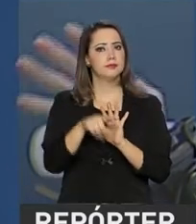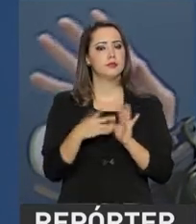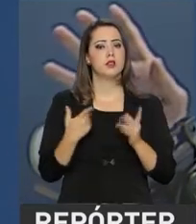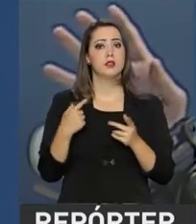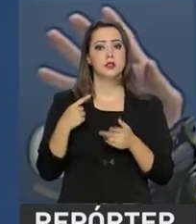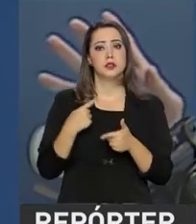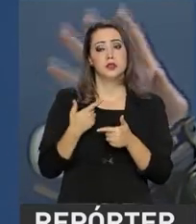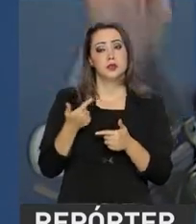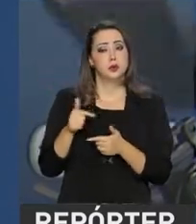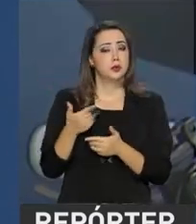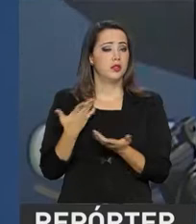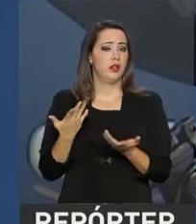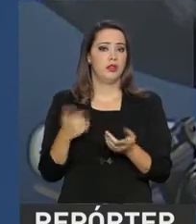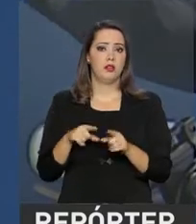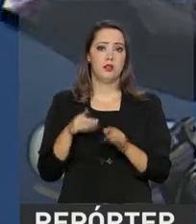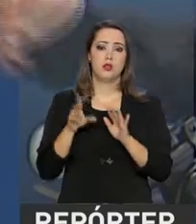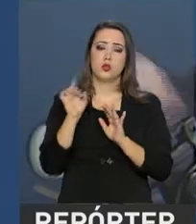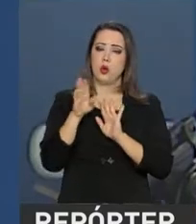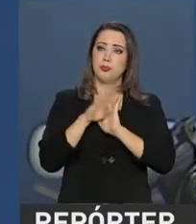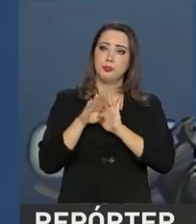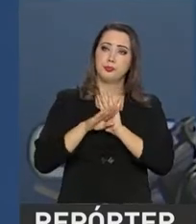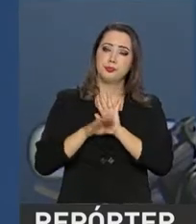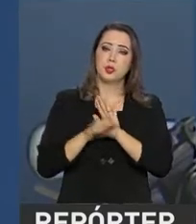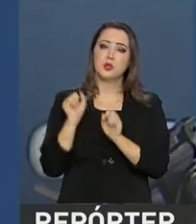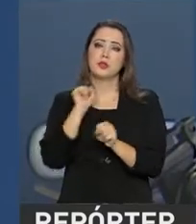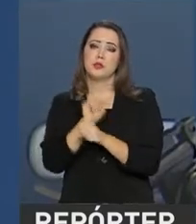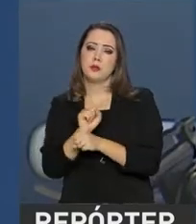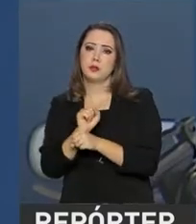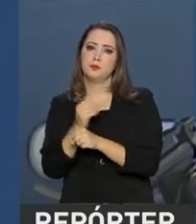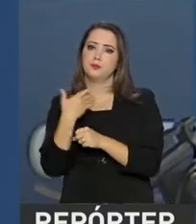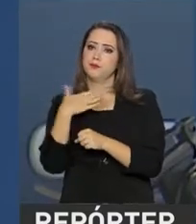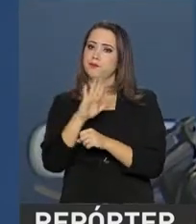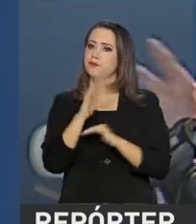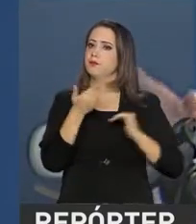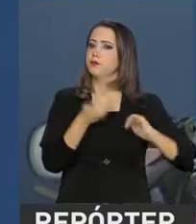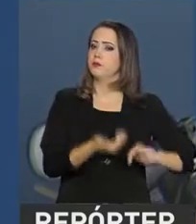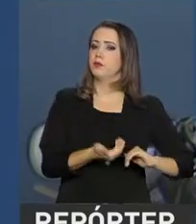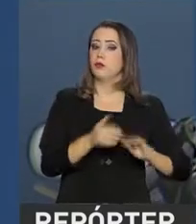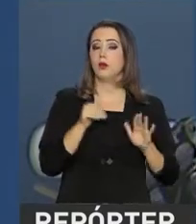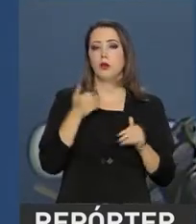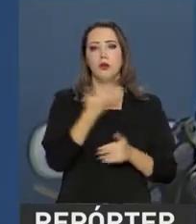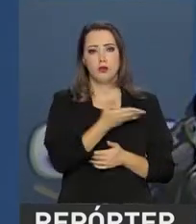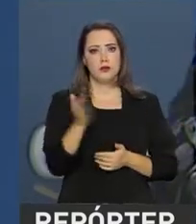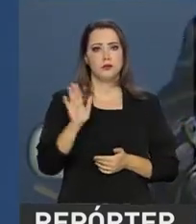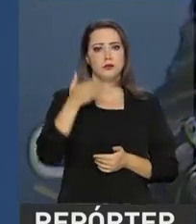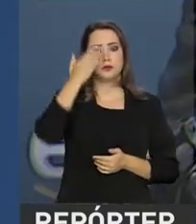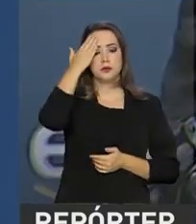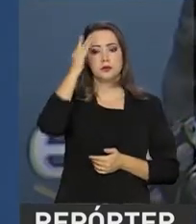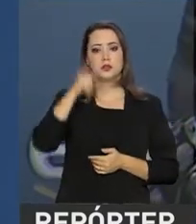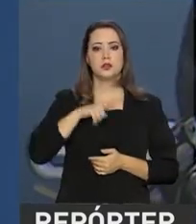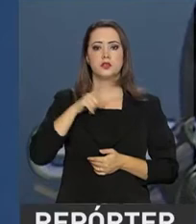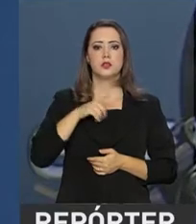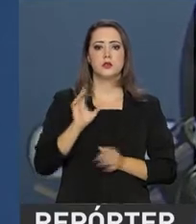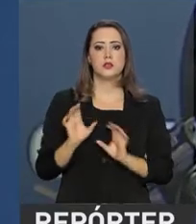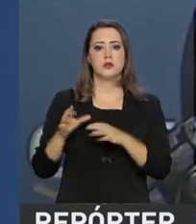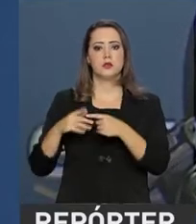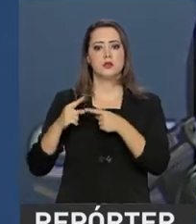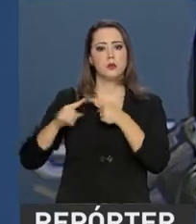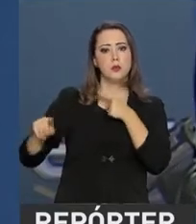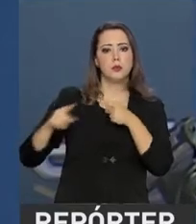também não vai sair. Será mais um projeto que vai ficar lá pelo Congresso Nacional. Vocês sabem que houve muita